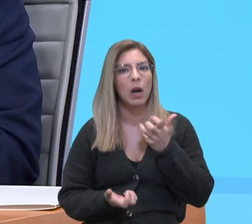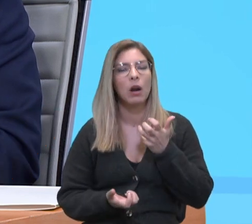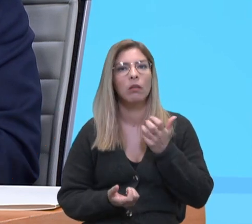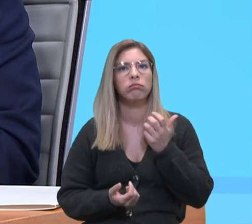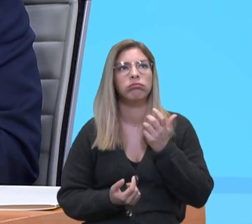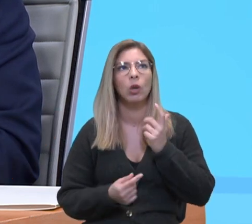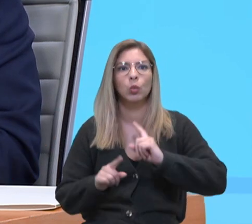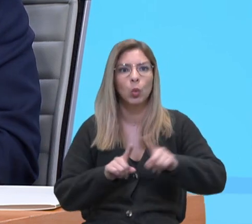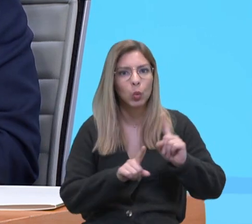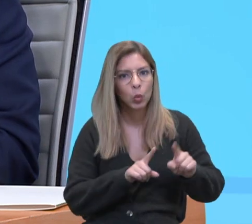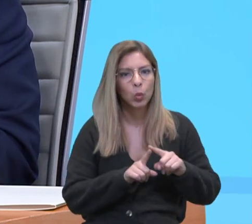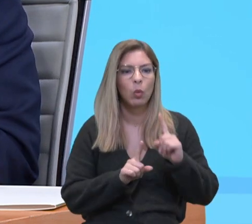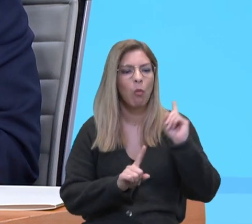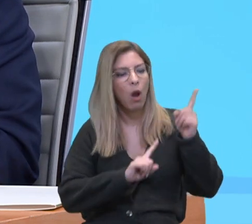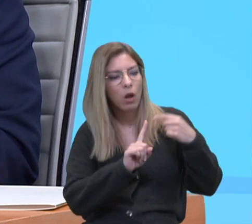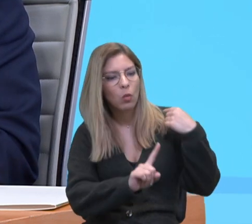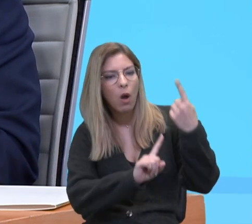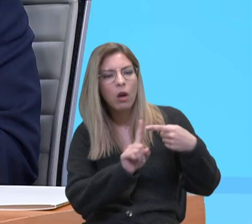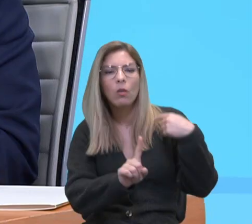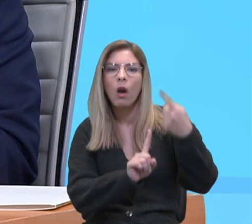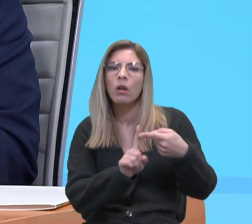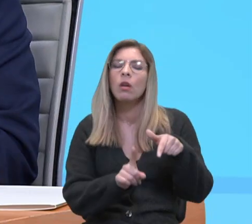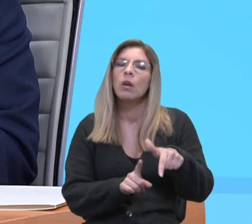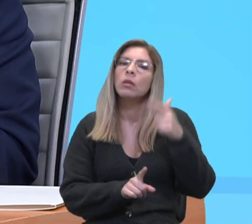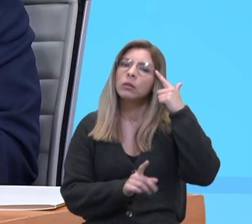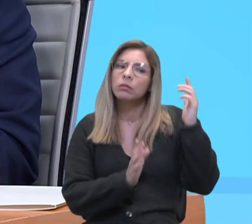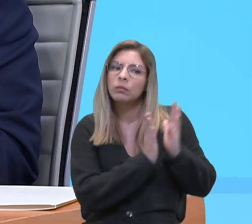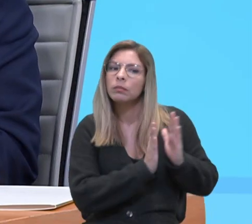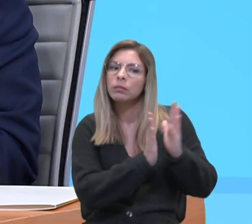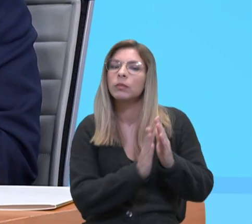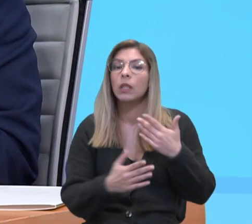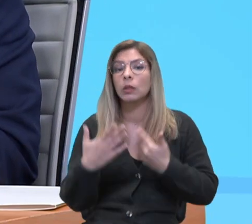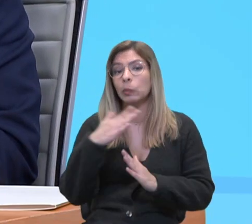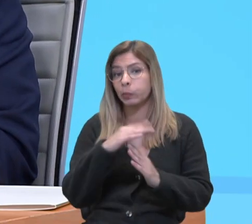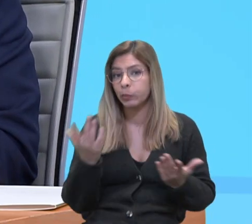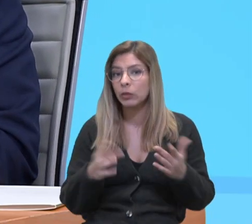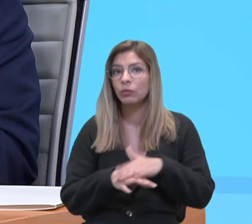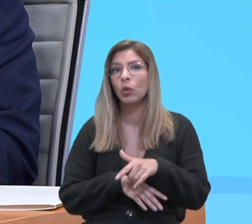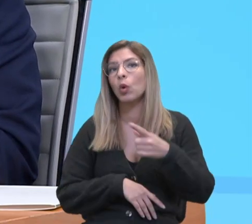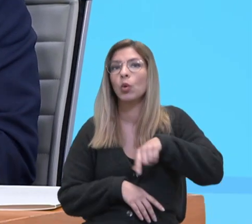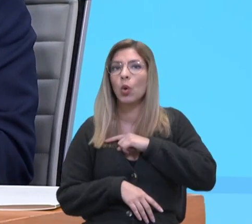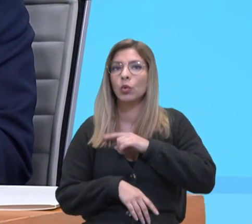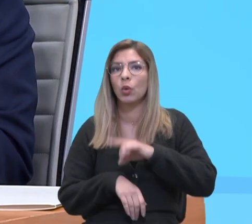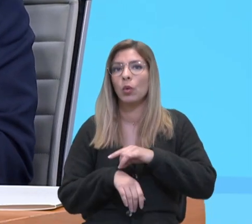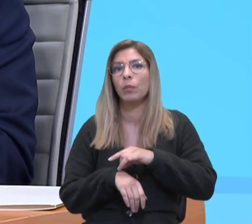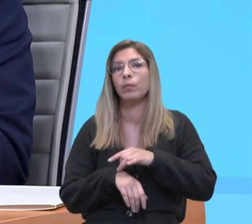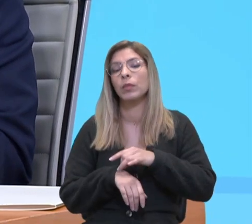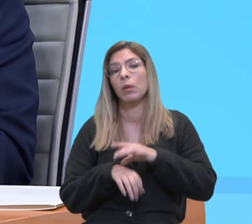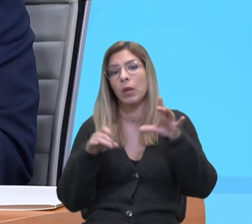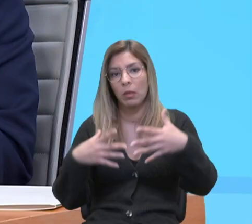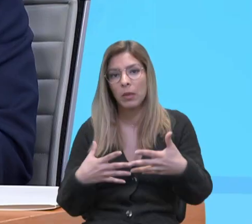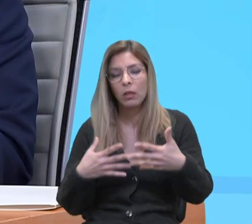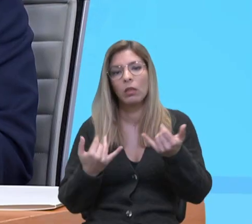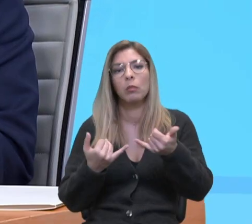diversos anos e desde há muitos anos, obviamente com o interregno que vivemos todos no contexto da pandemia, depois